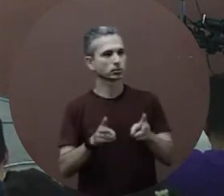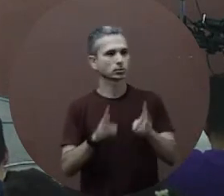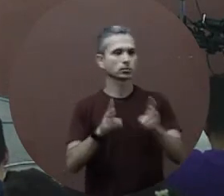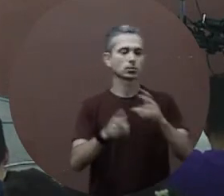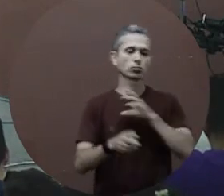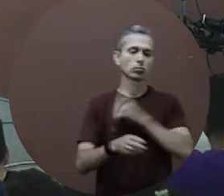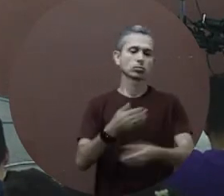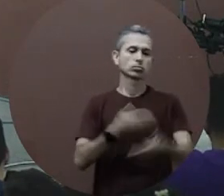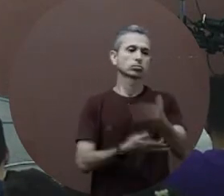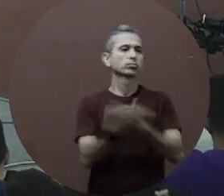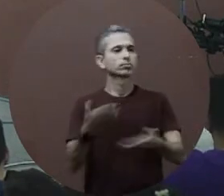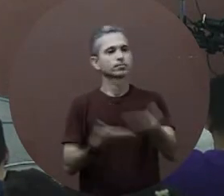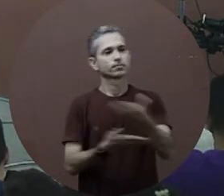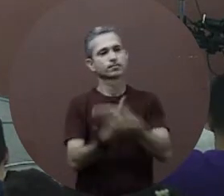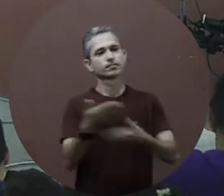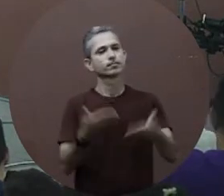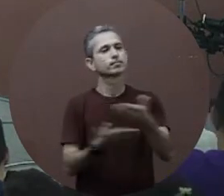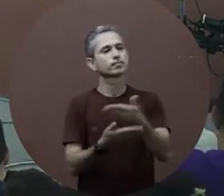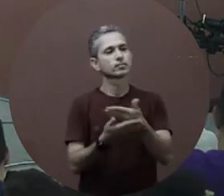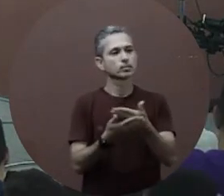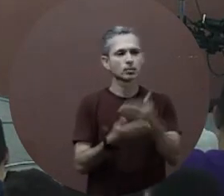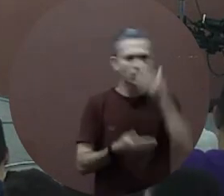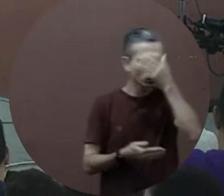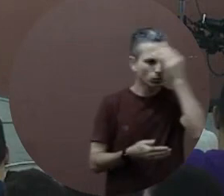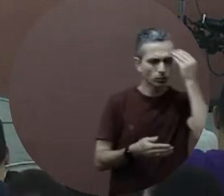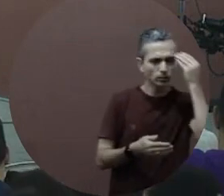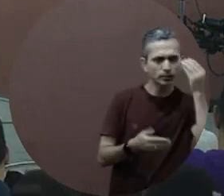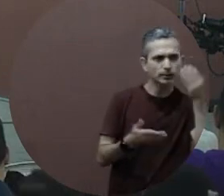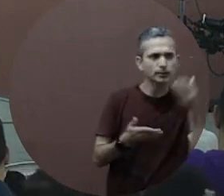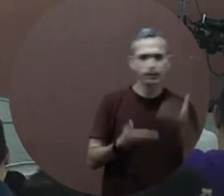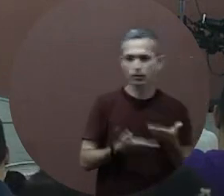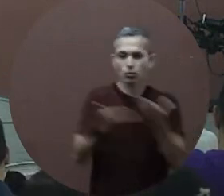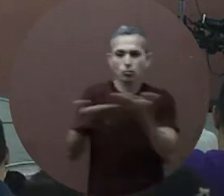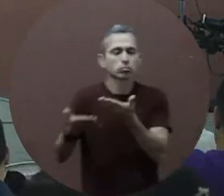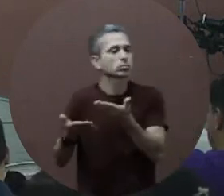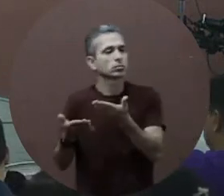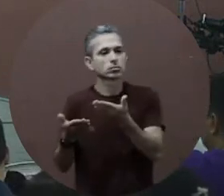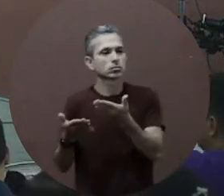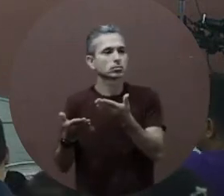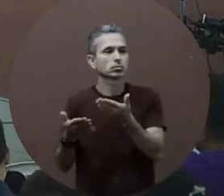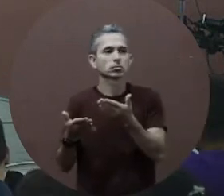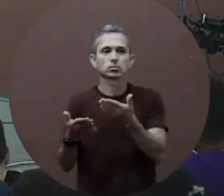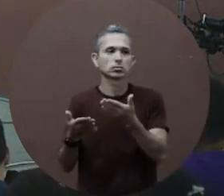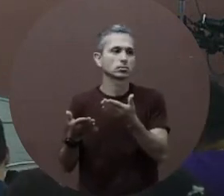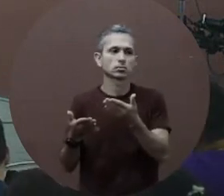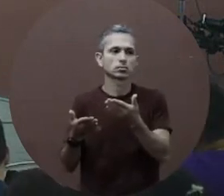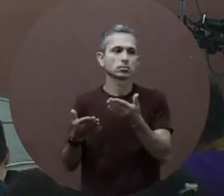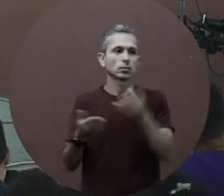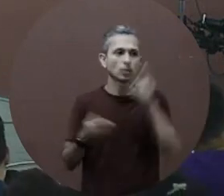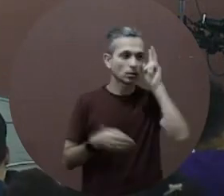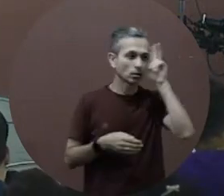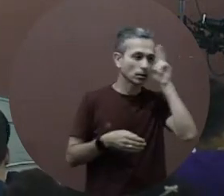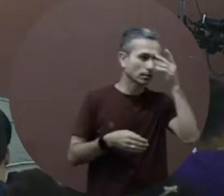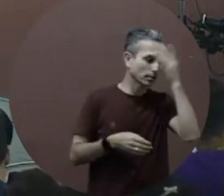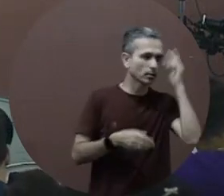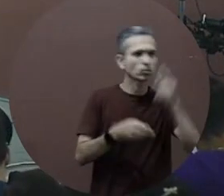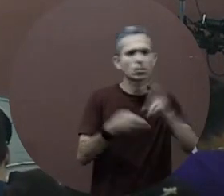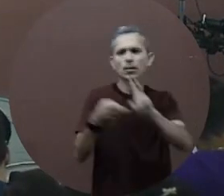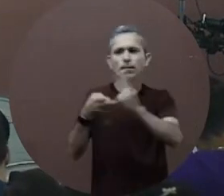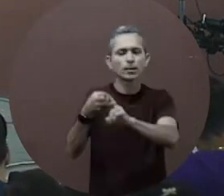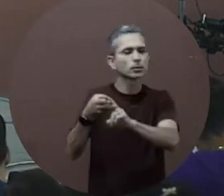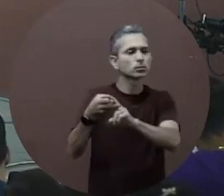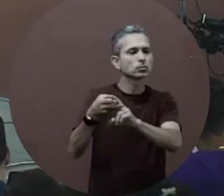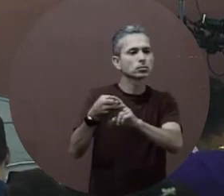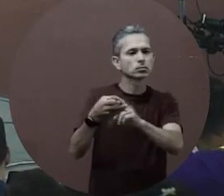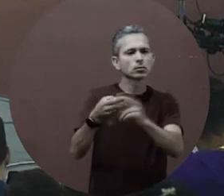da hospitalidade, pois alguns praticando-a sem saber acolhem anjos. Lembrem-se dos presos, como se estivessem na cadeia com eles,